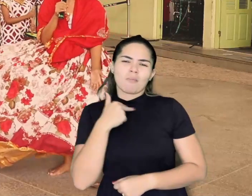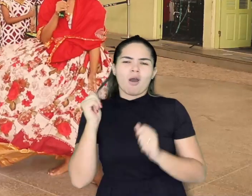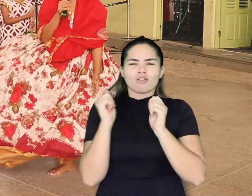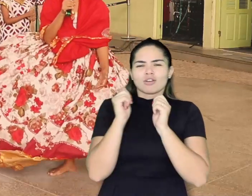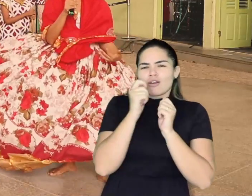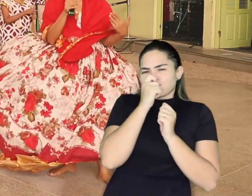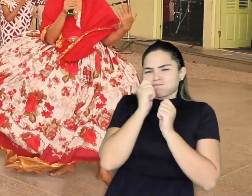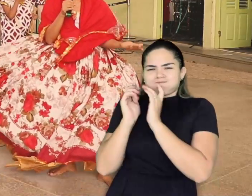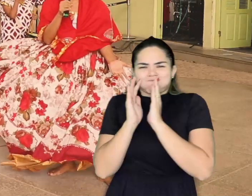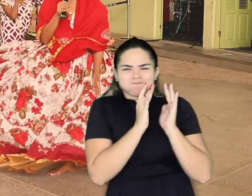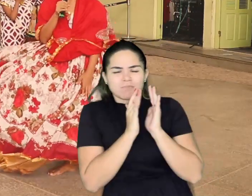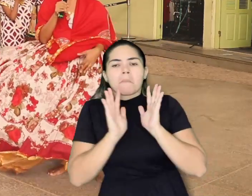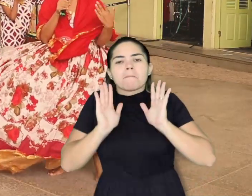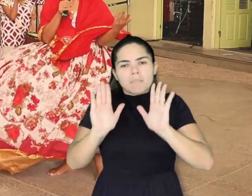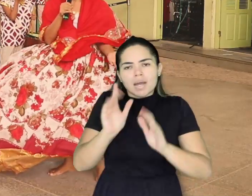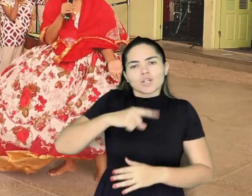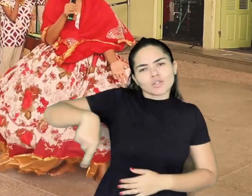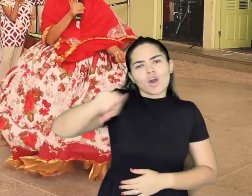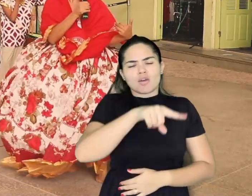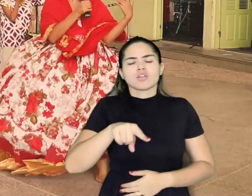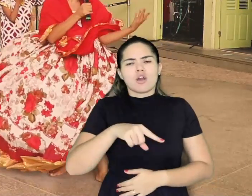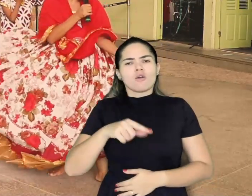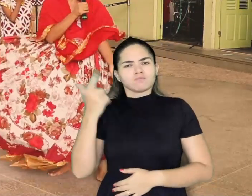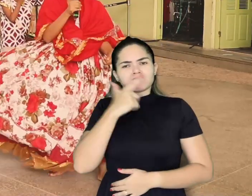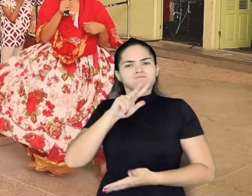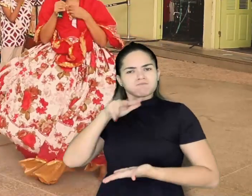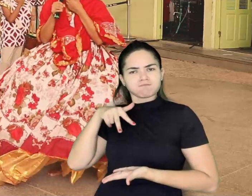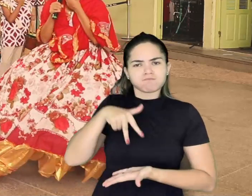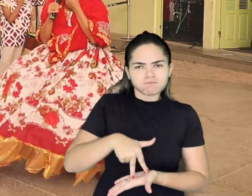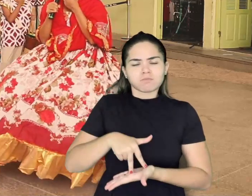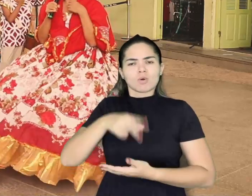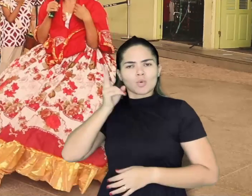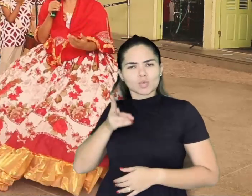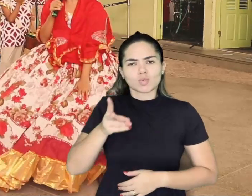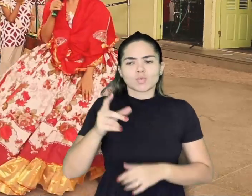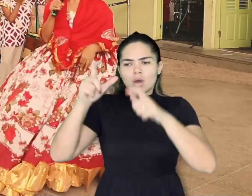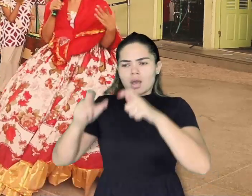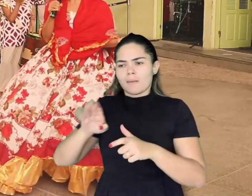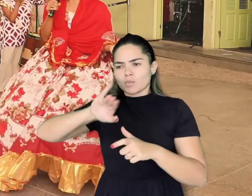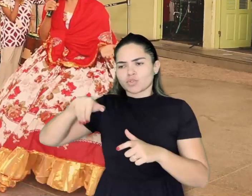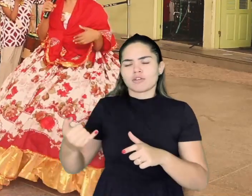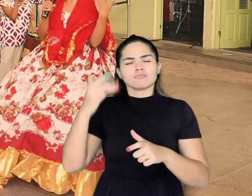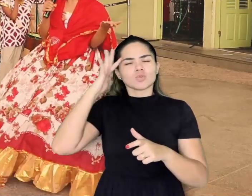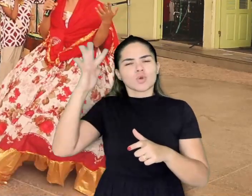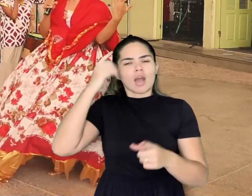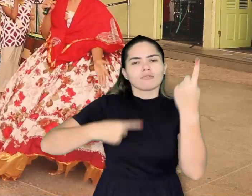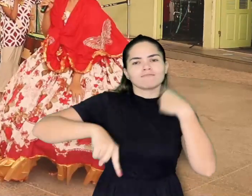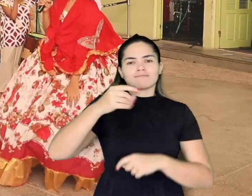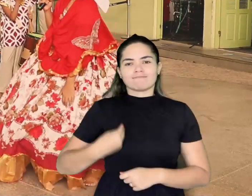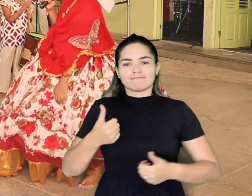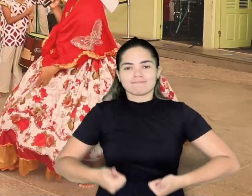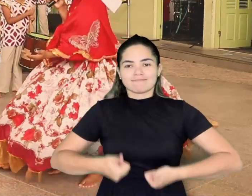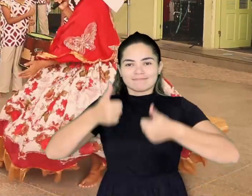não aglomerar, mas que a gente tá de pé para poder fazer essa Nação Bom Jardim vibrar, sonhar